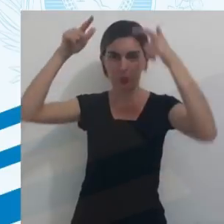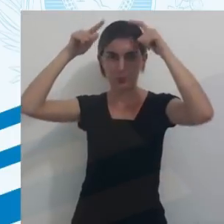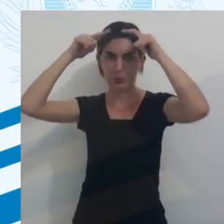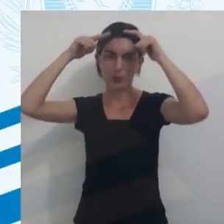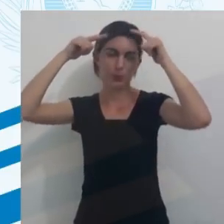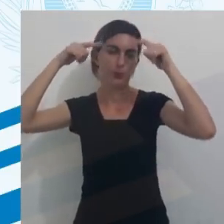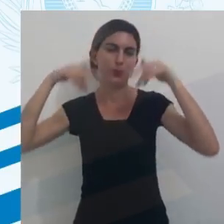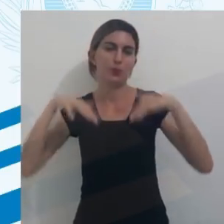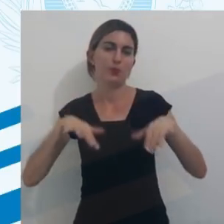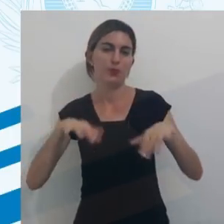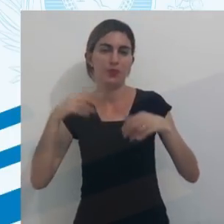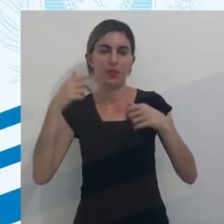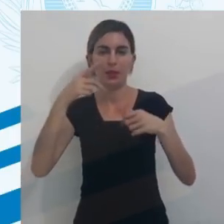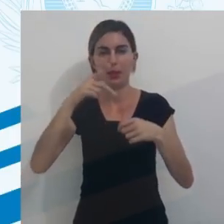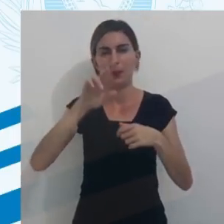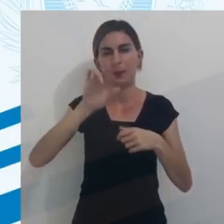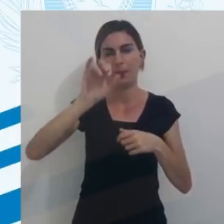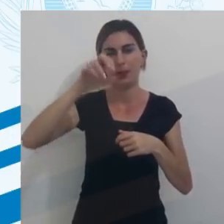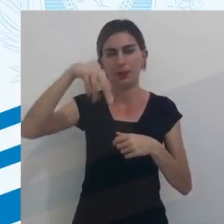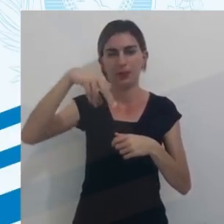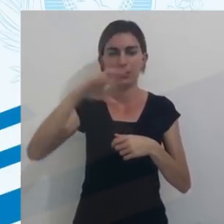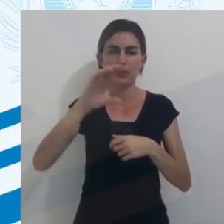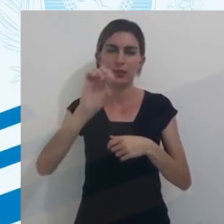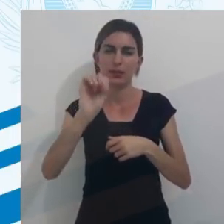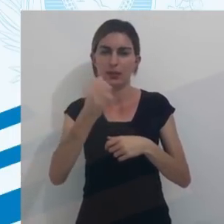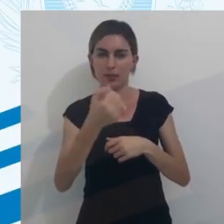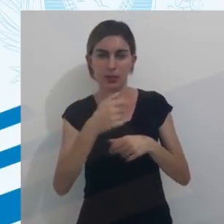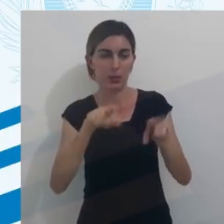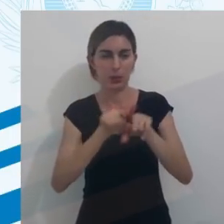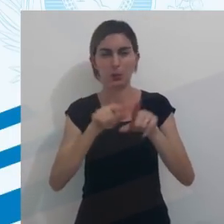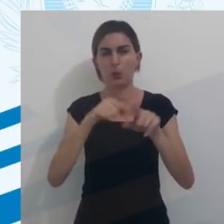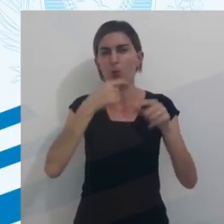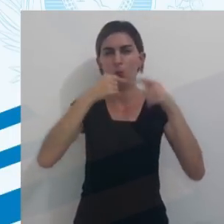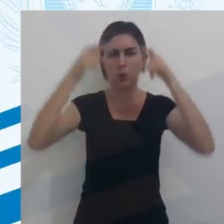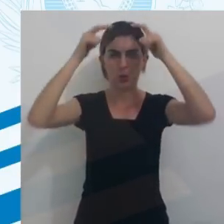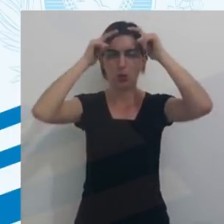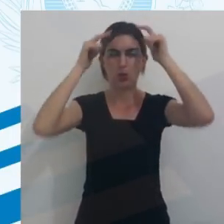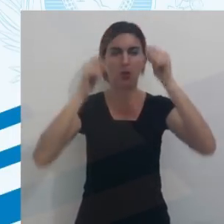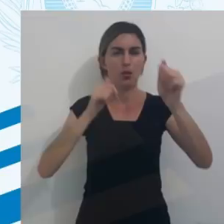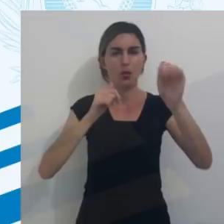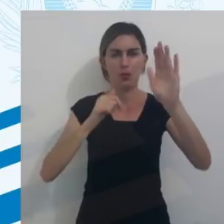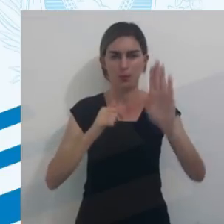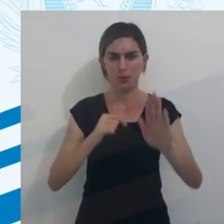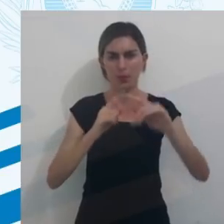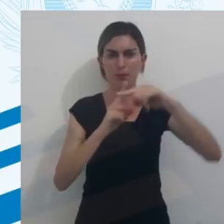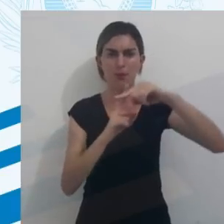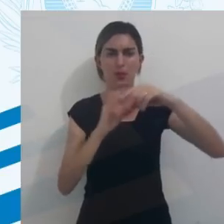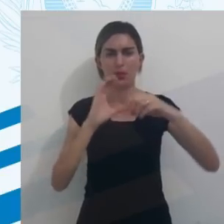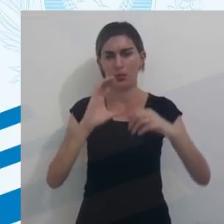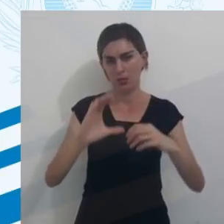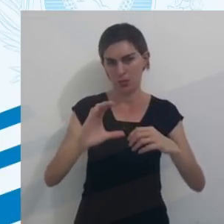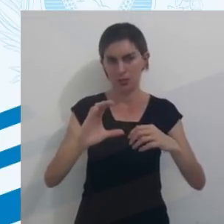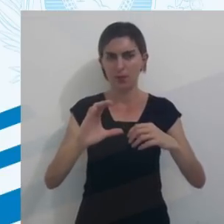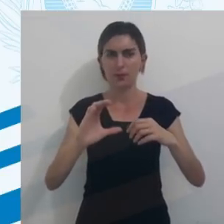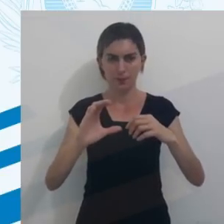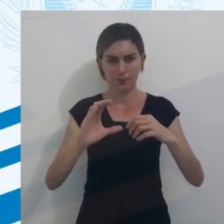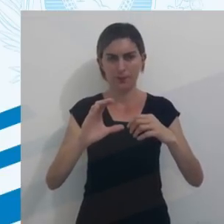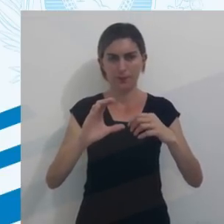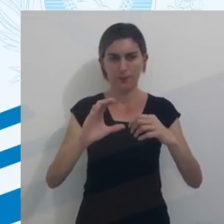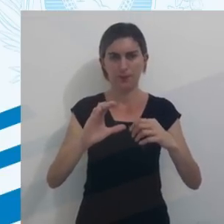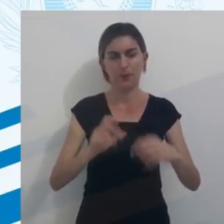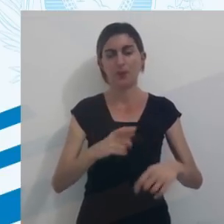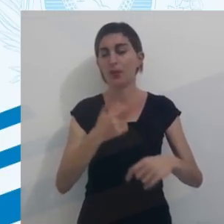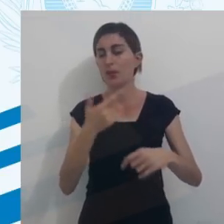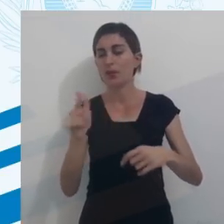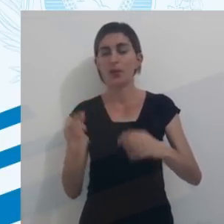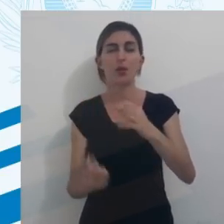plebeio, mais o rei. Eu tenho AB mais C, né, como reagentes, e